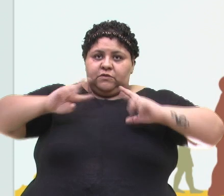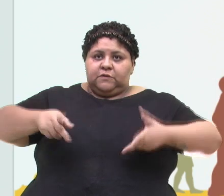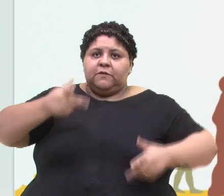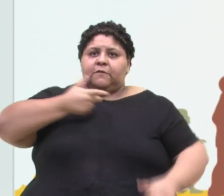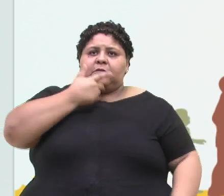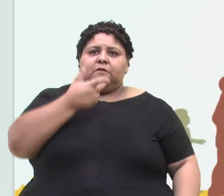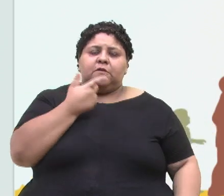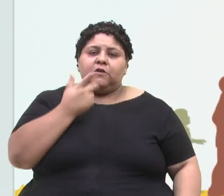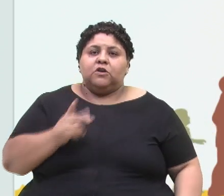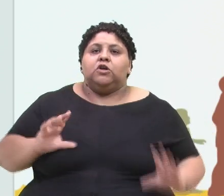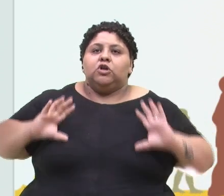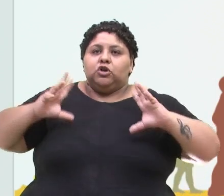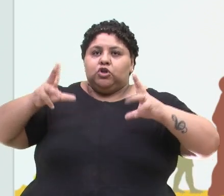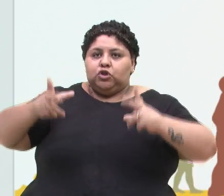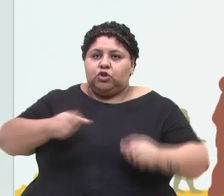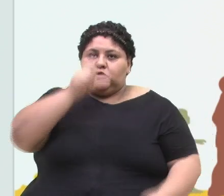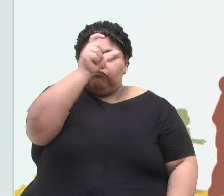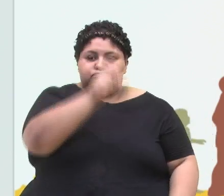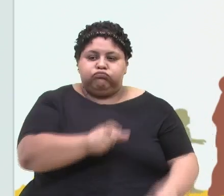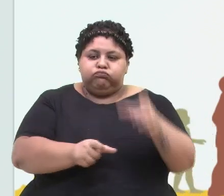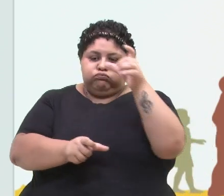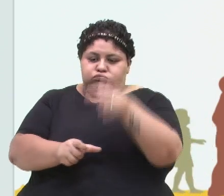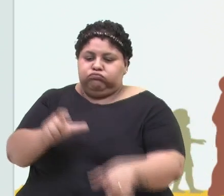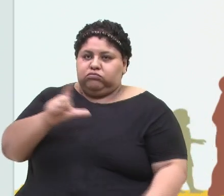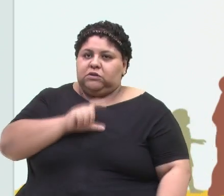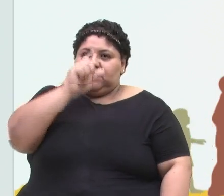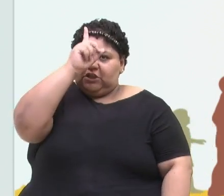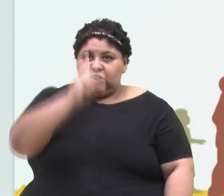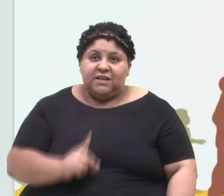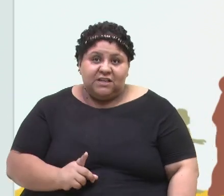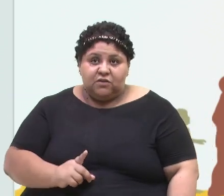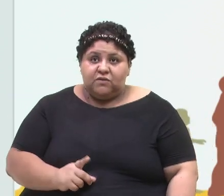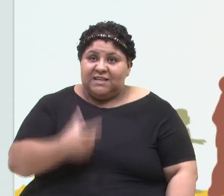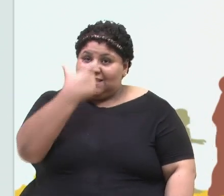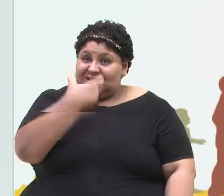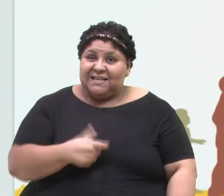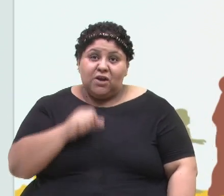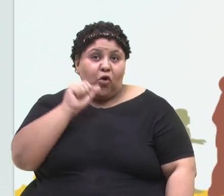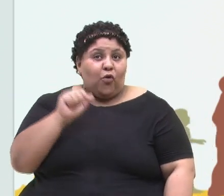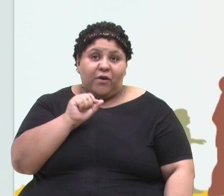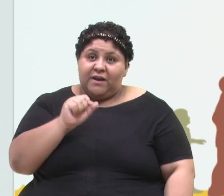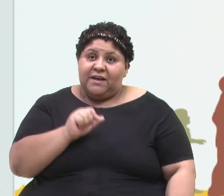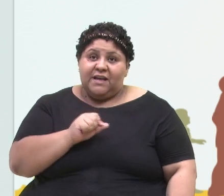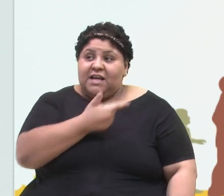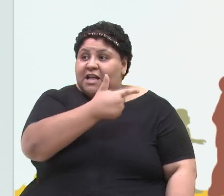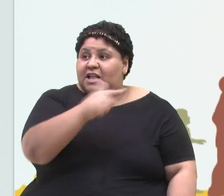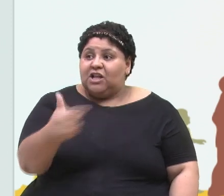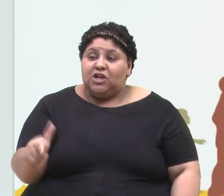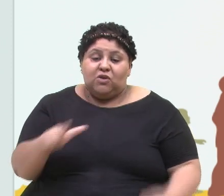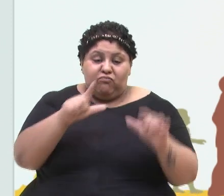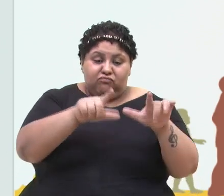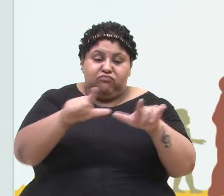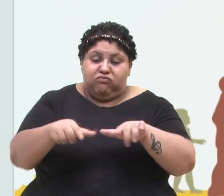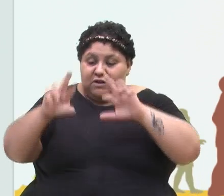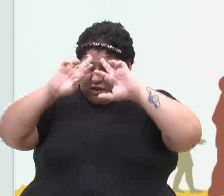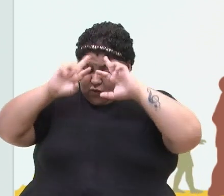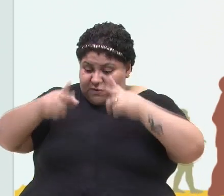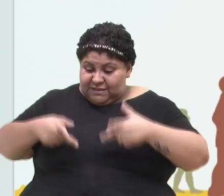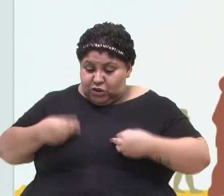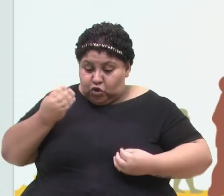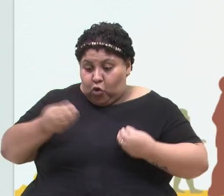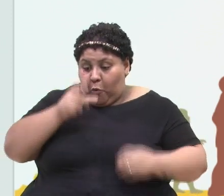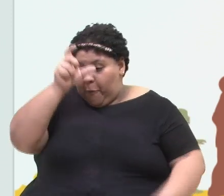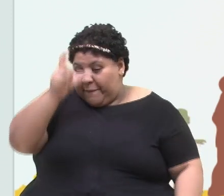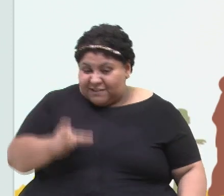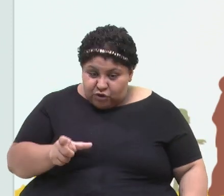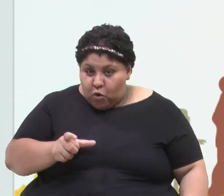que todos os indivíduos têm direito de ser, em todos os lugares, reconhecidos como pessoas perante a